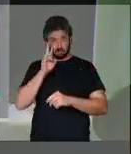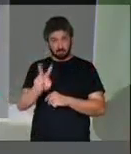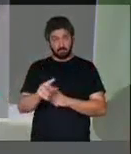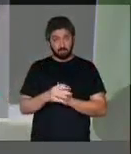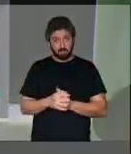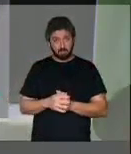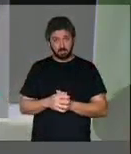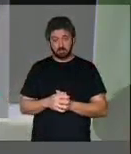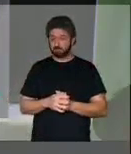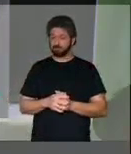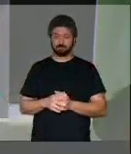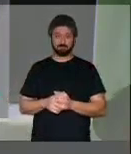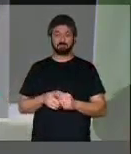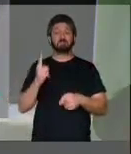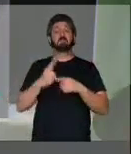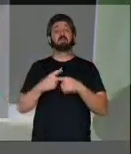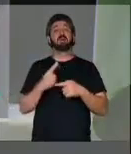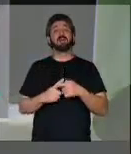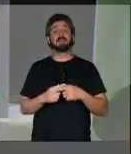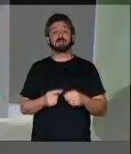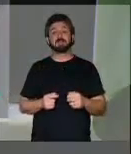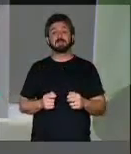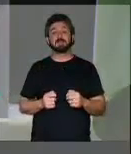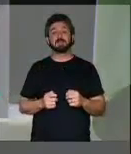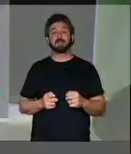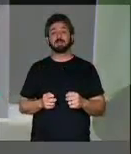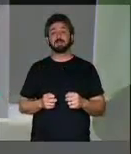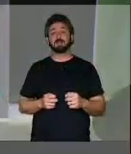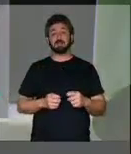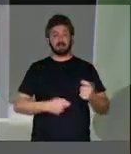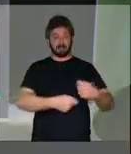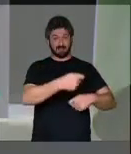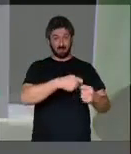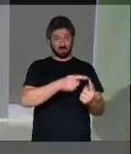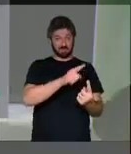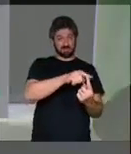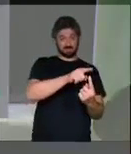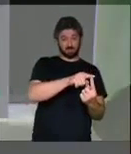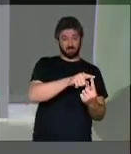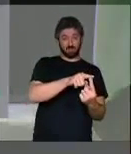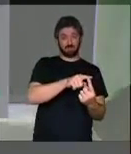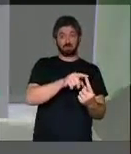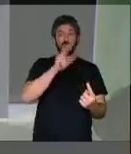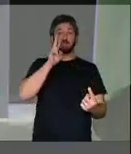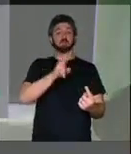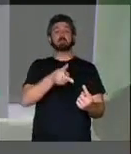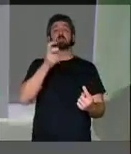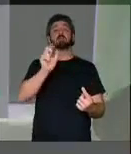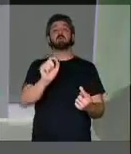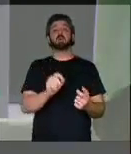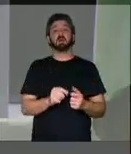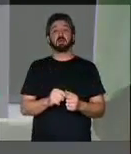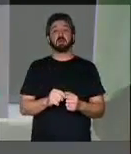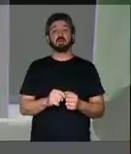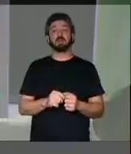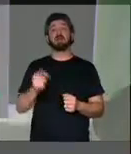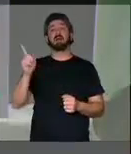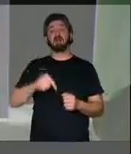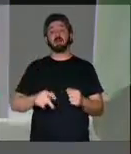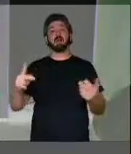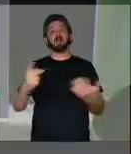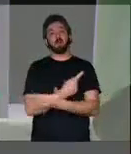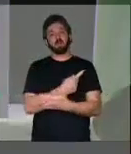assistindo. Sobre o ponto de vista, senhor presidente, da negociação coletiva, o que nós estamos assistindo é